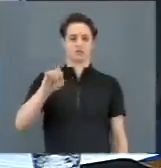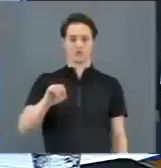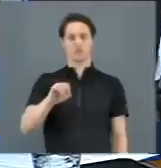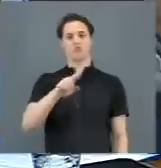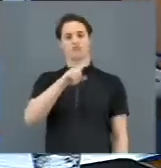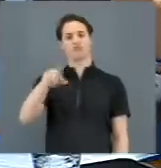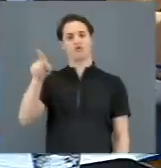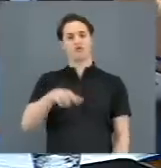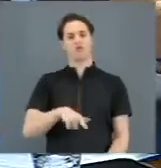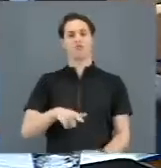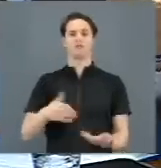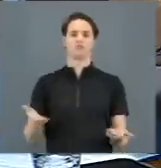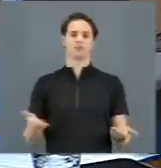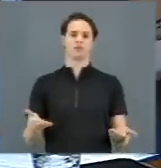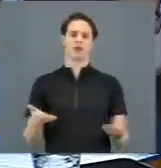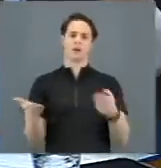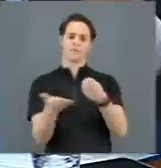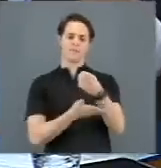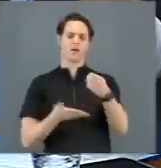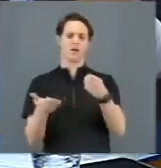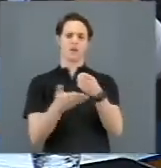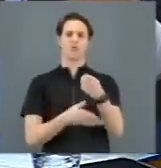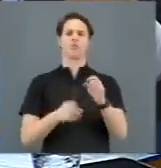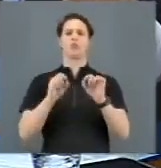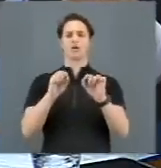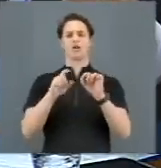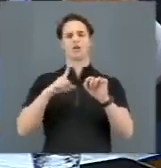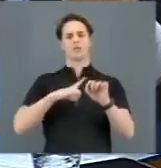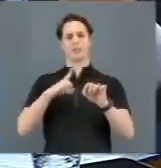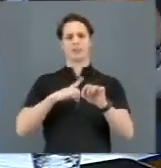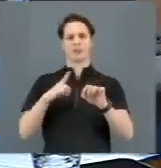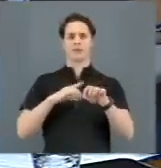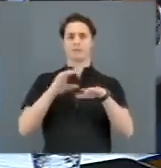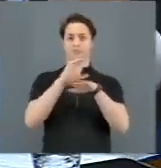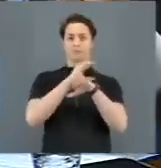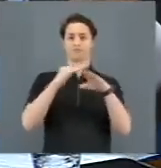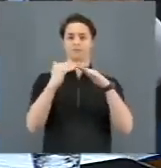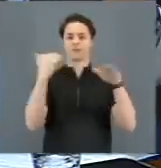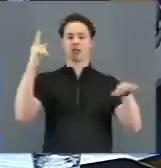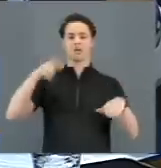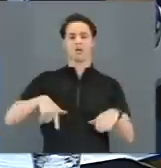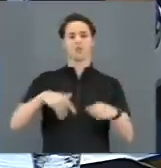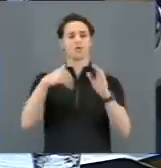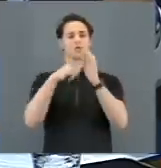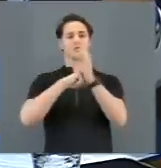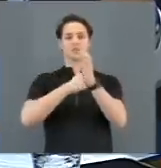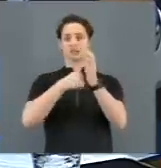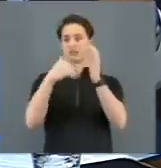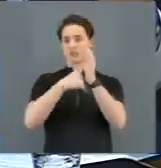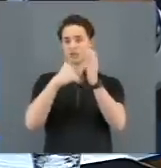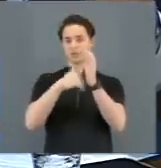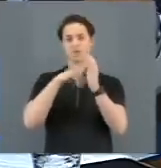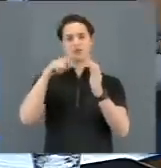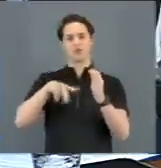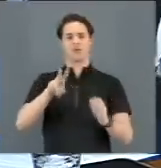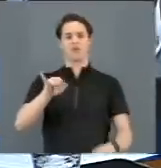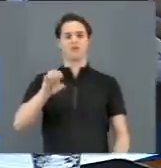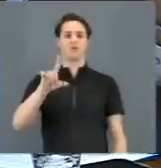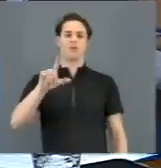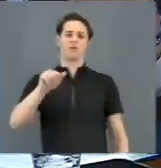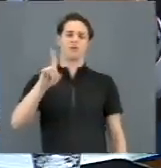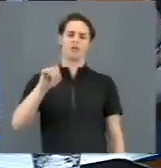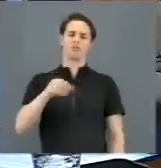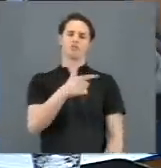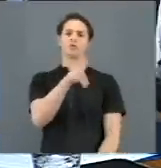O fundamento para declarar essa lei inconstitucional é que o sigilo do voto seria violado, quando não tem nem